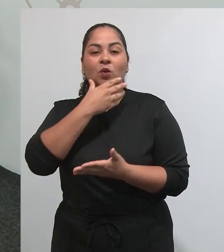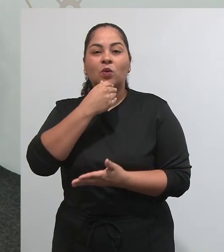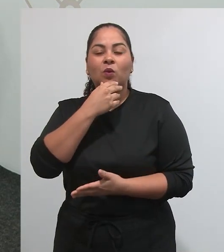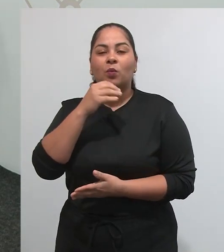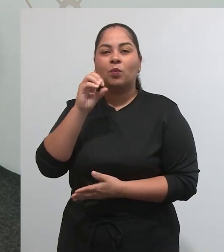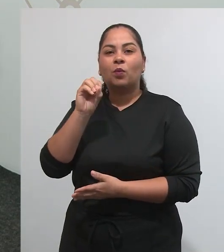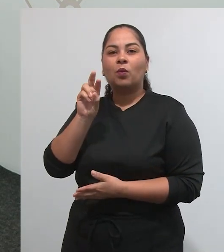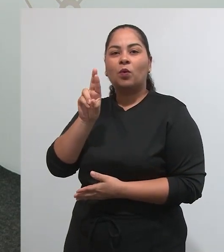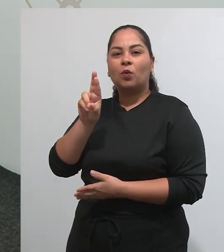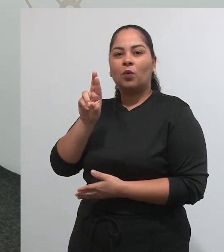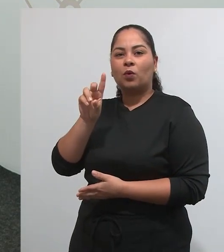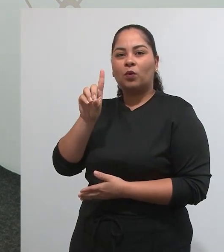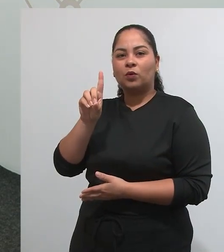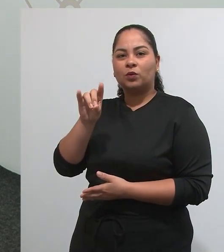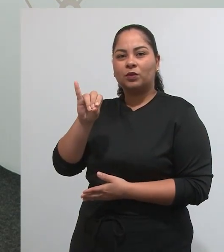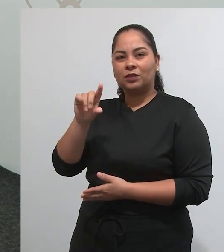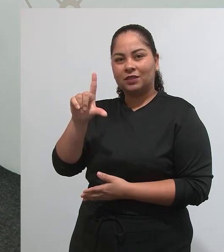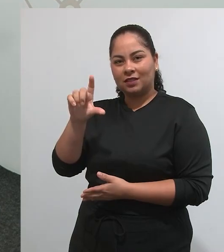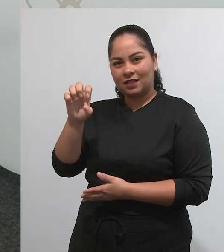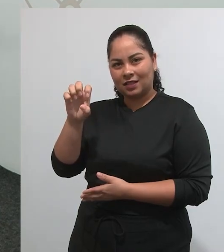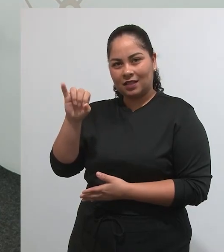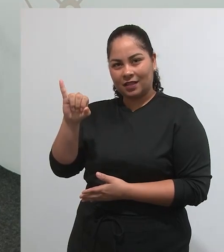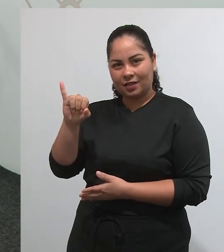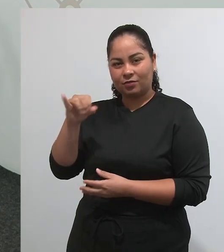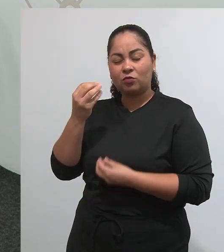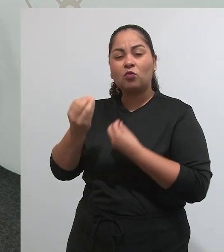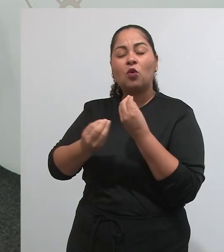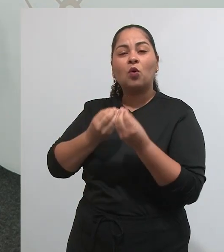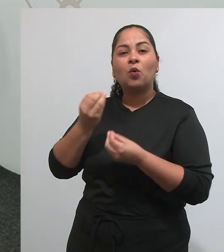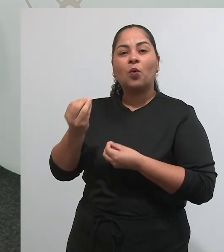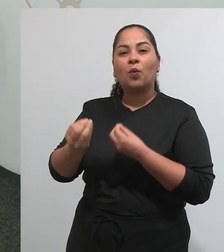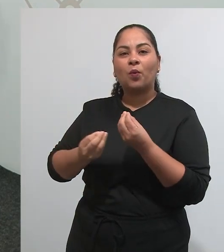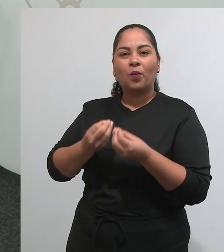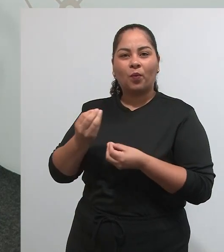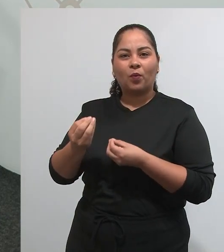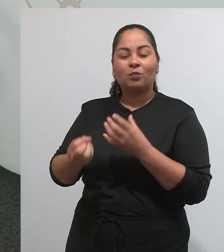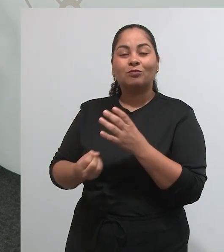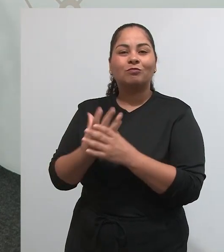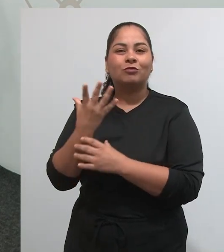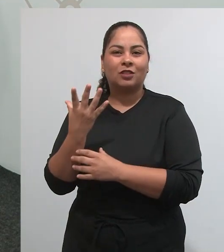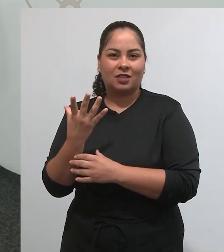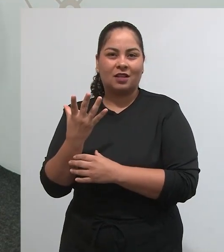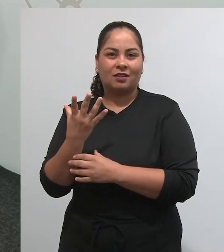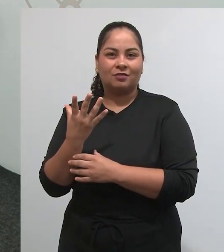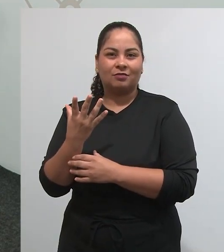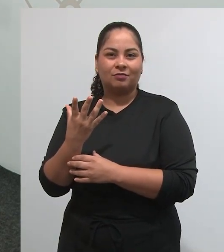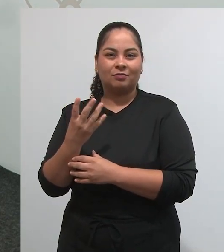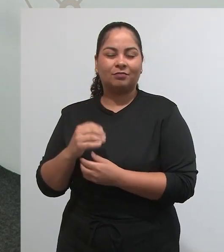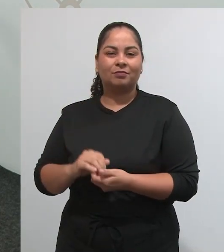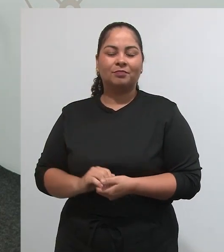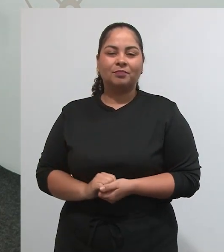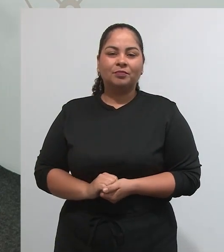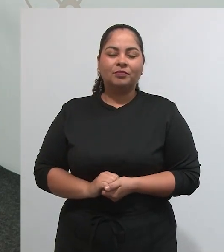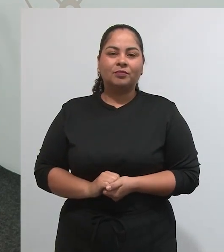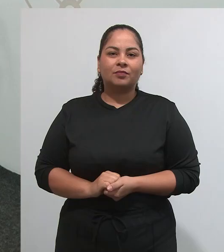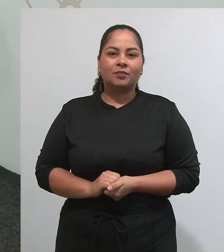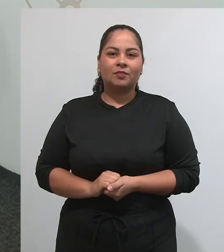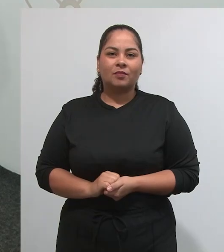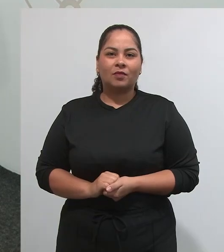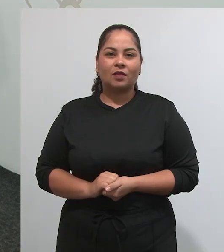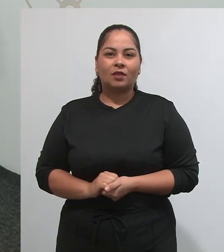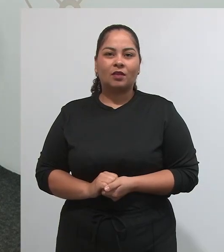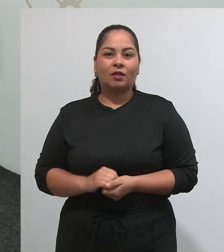que é uma tese de mestrado com muitos frutos, inovação, uma coisa original,